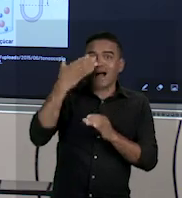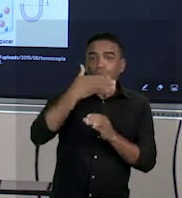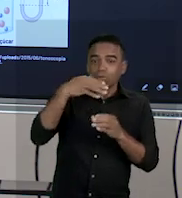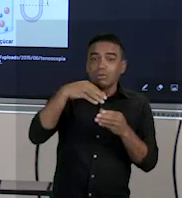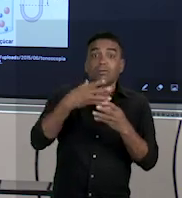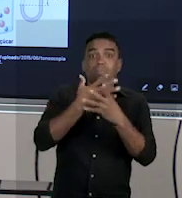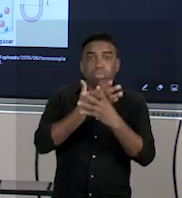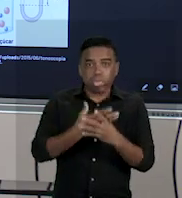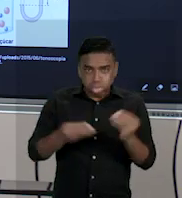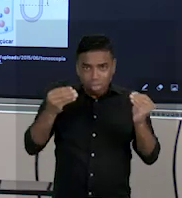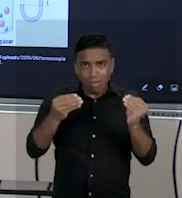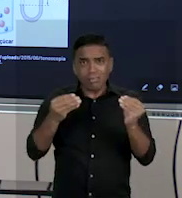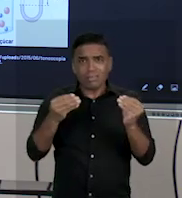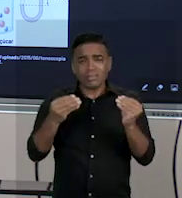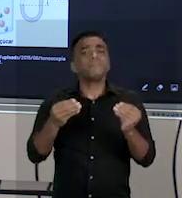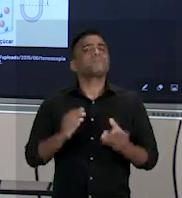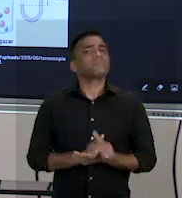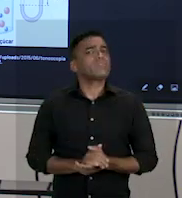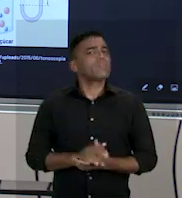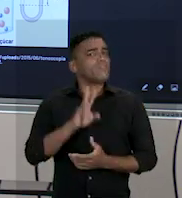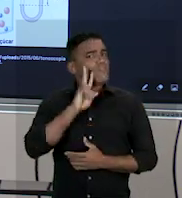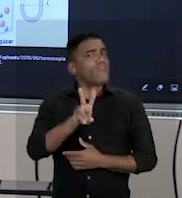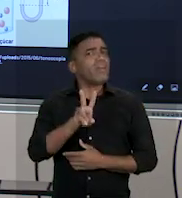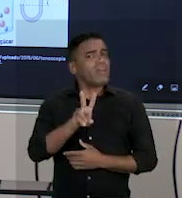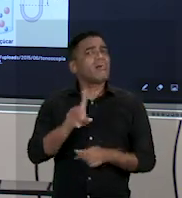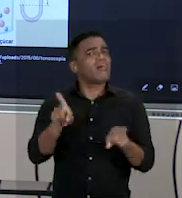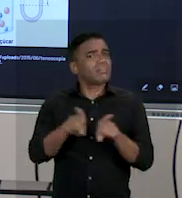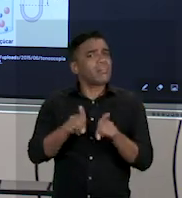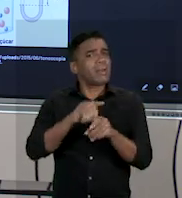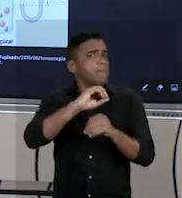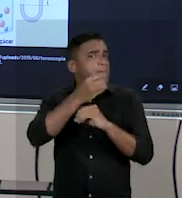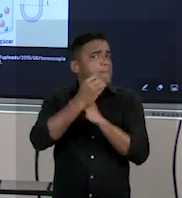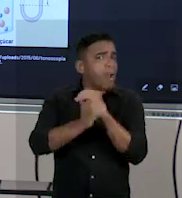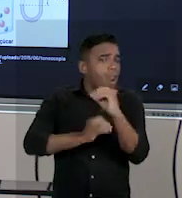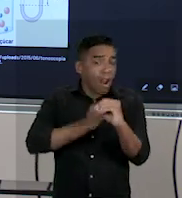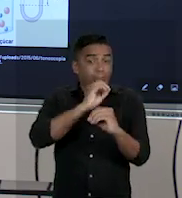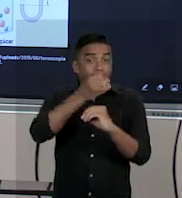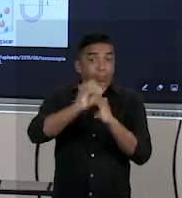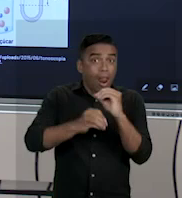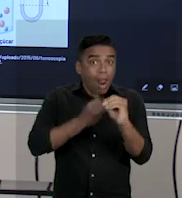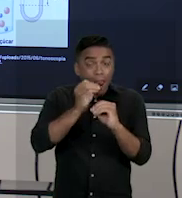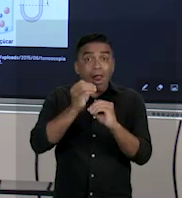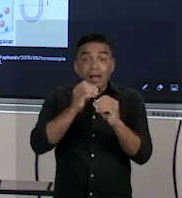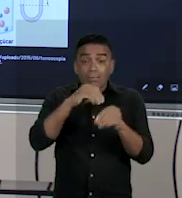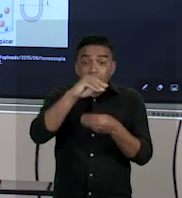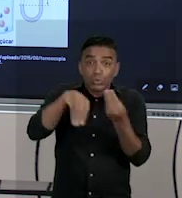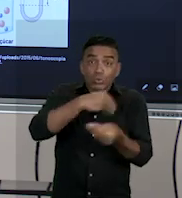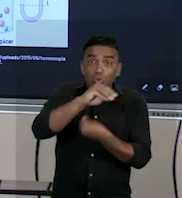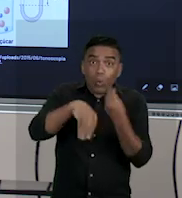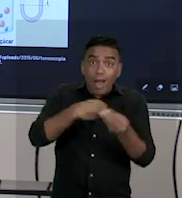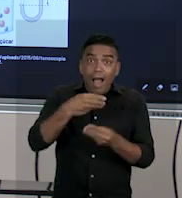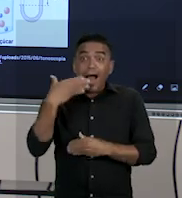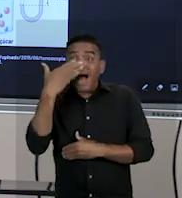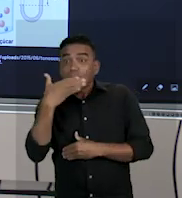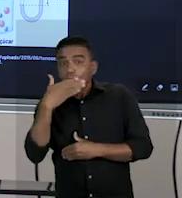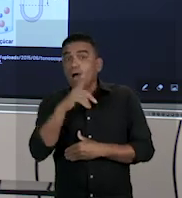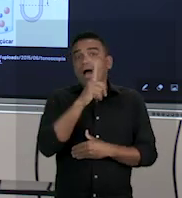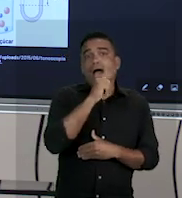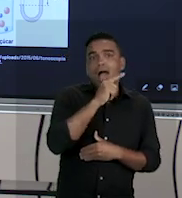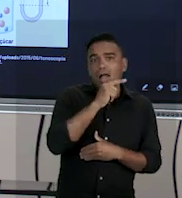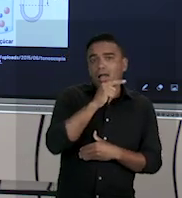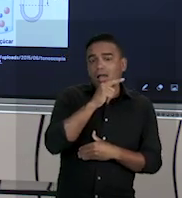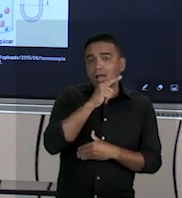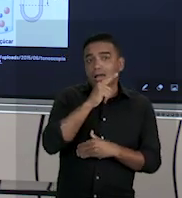soluto, vocês conseguem observar que as moléculas que estarão com o meu soluto, elas não estão